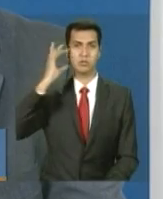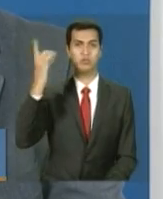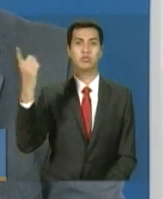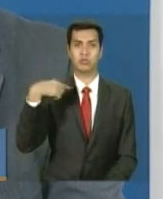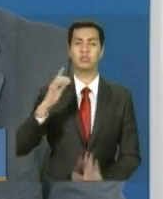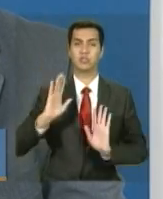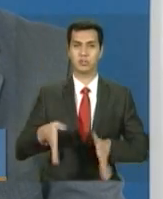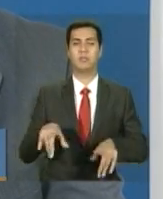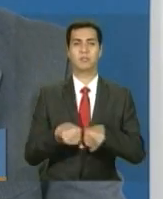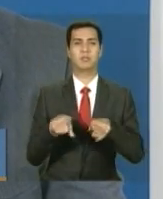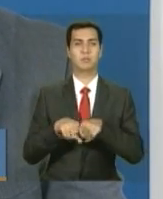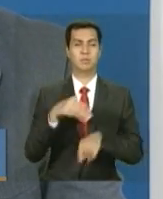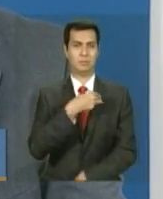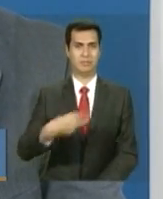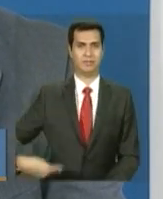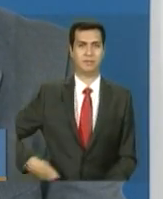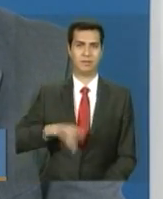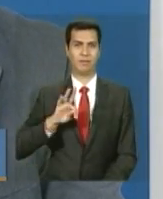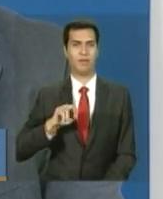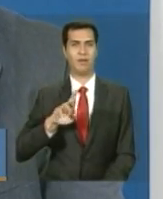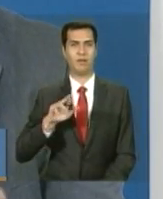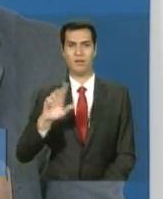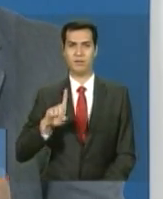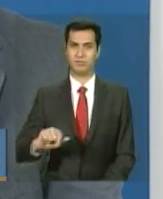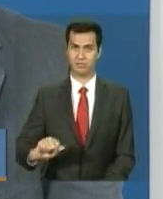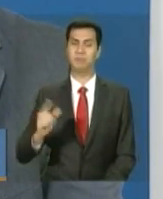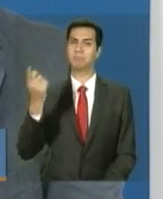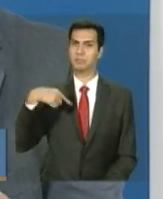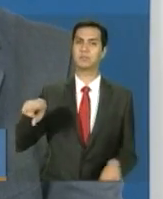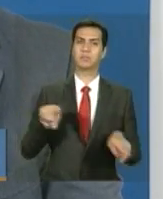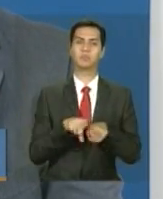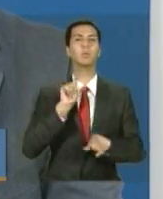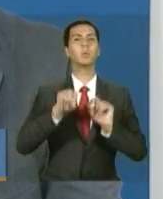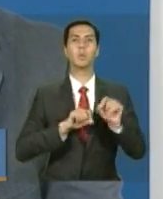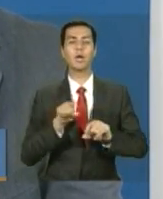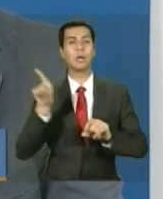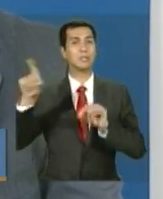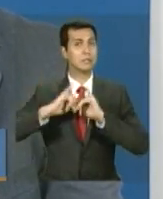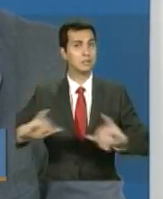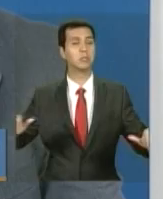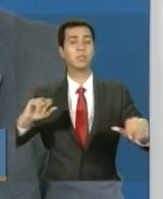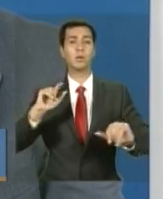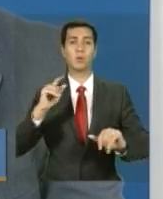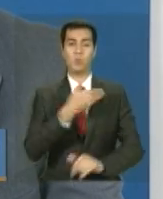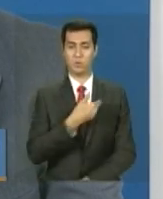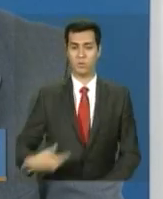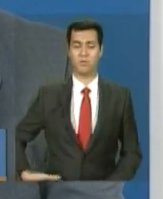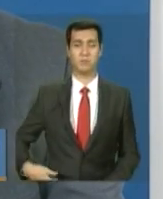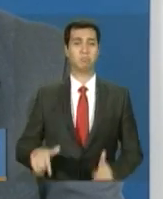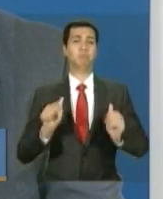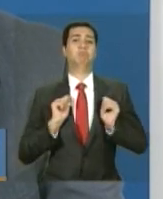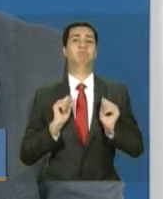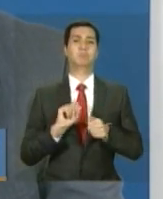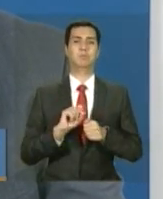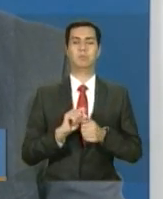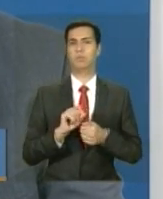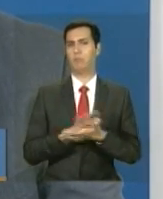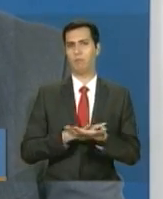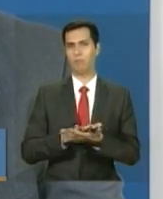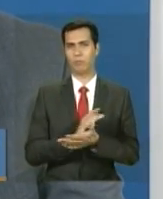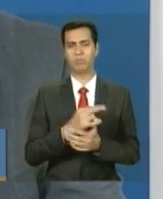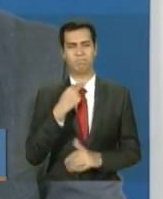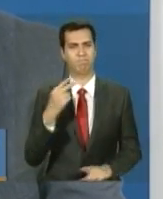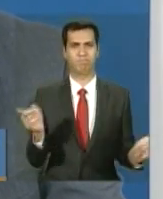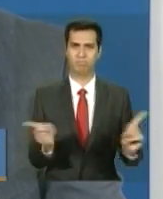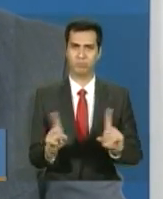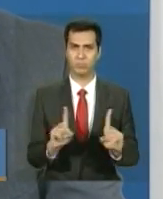ministra Teresa Campelo é de que o estado não pode ficar passivo diante das vulnerabilidades das necessidades que uma parcela da população